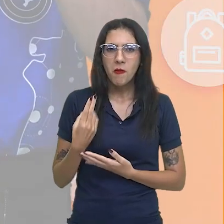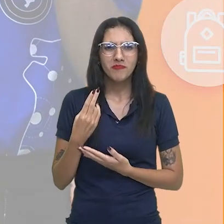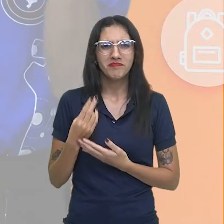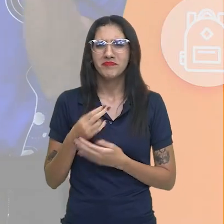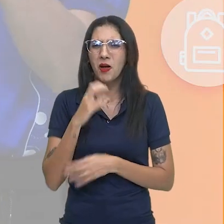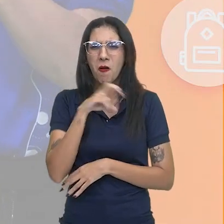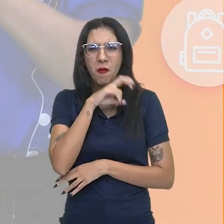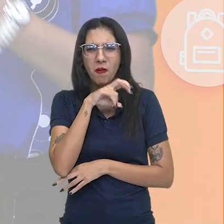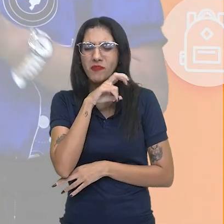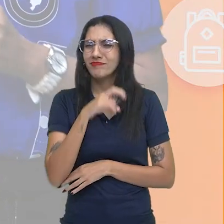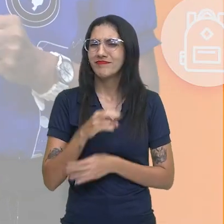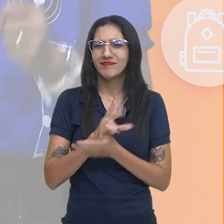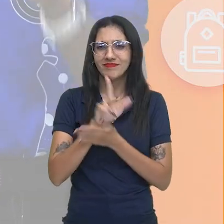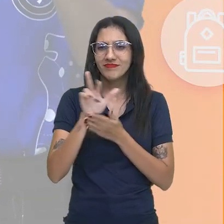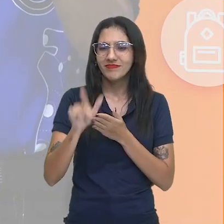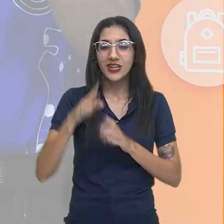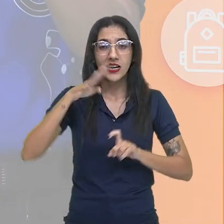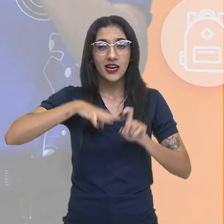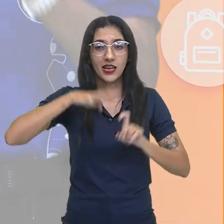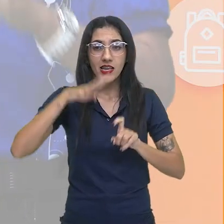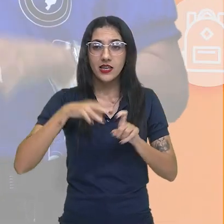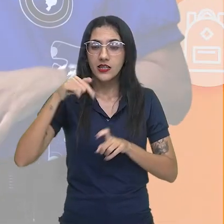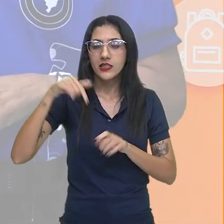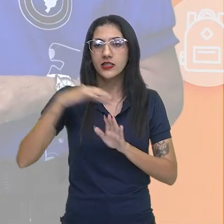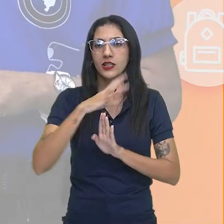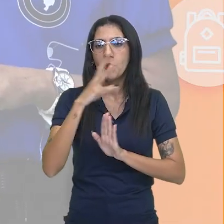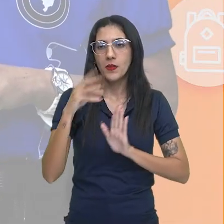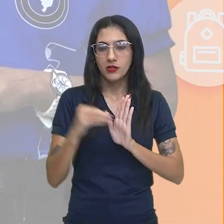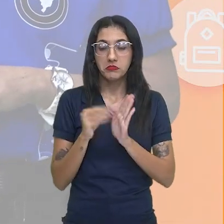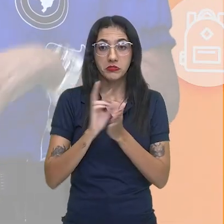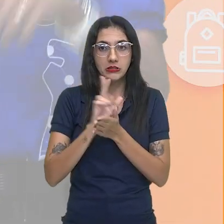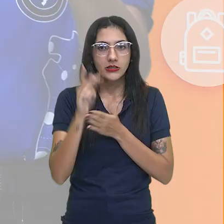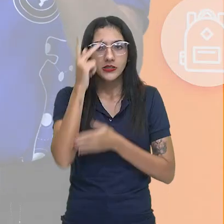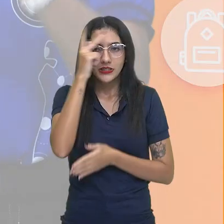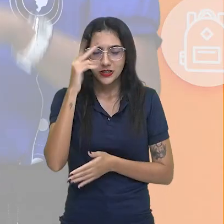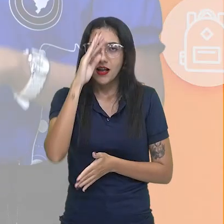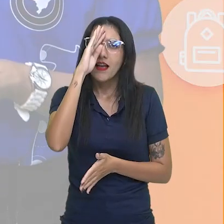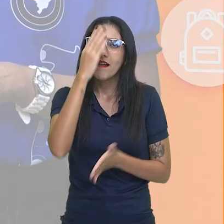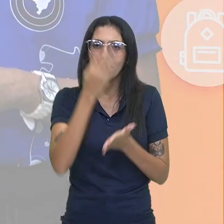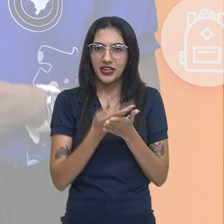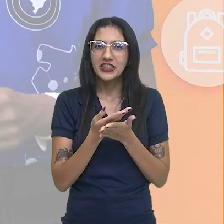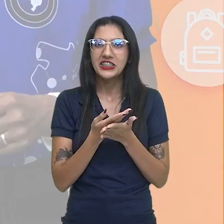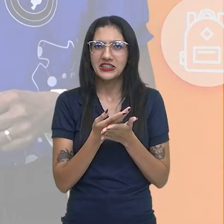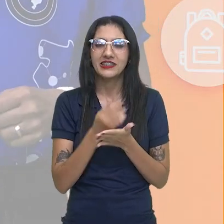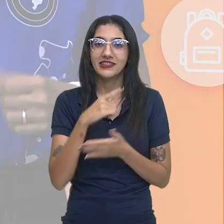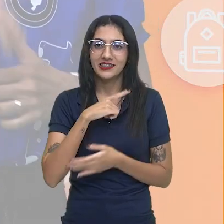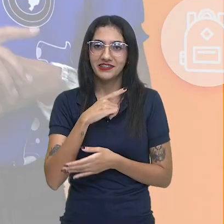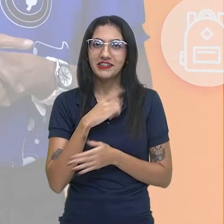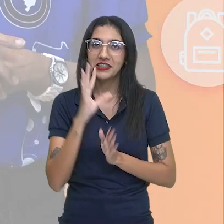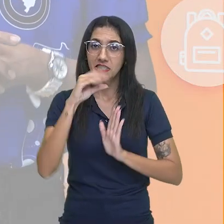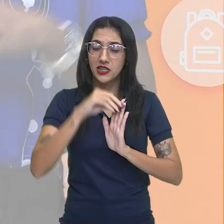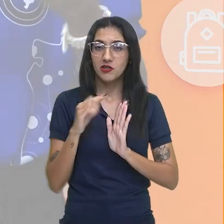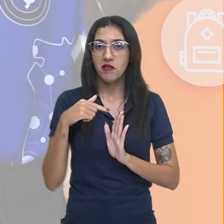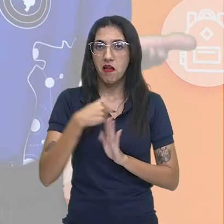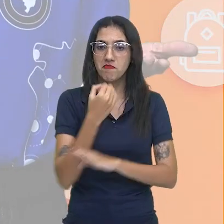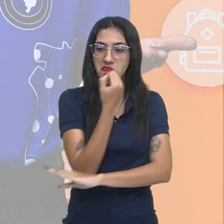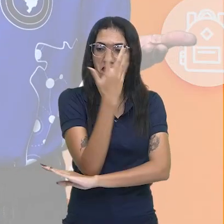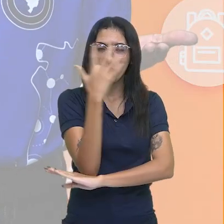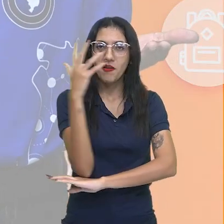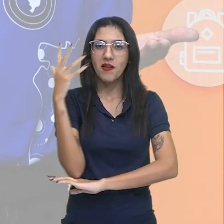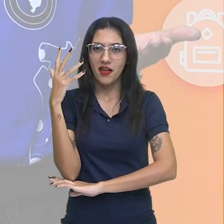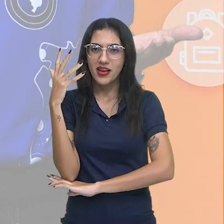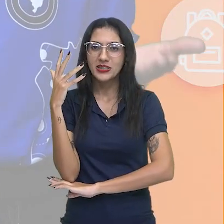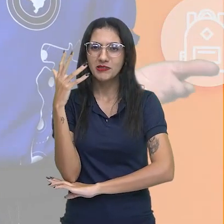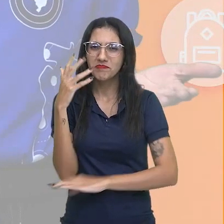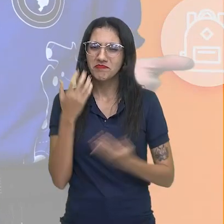da nossa Amazônia que muita gente acredita, né? Porque elas existem aí dentro da nossa floresta. Não é isso que